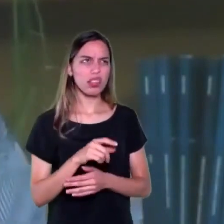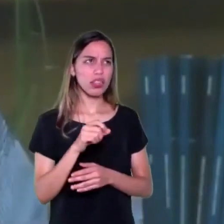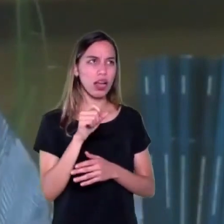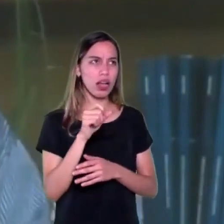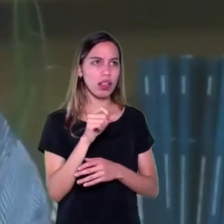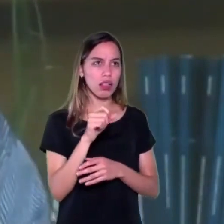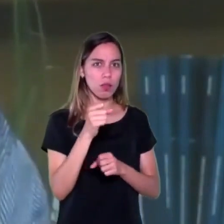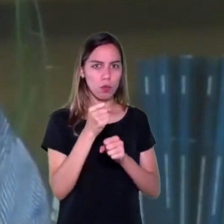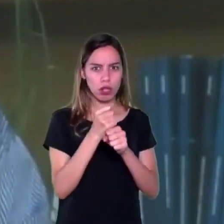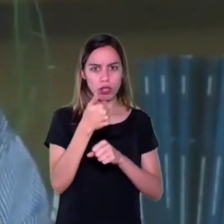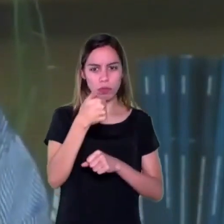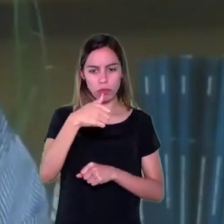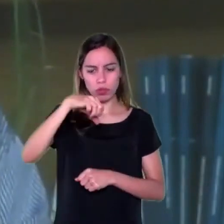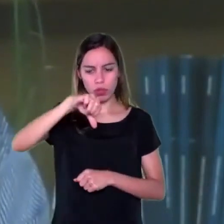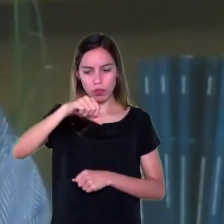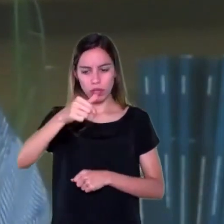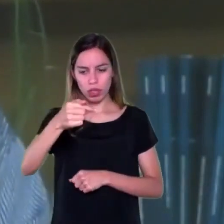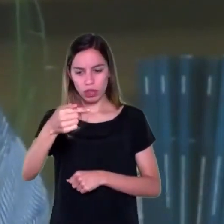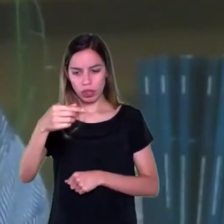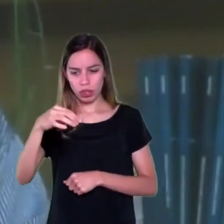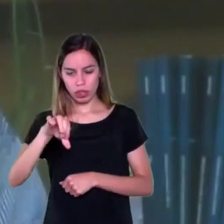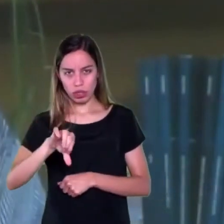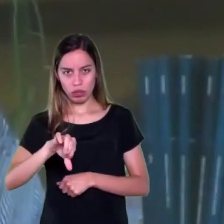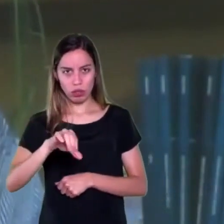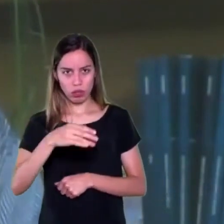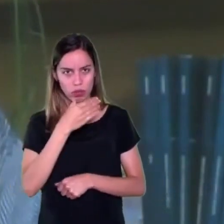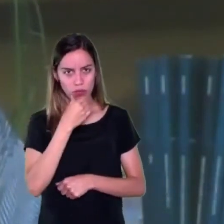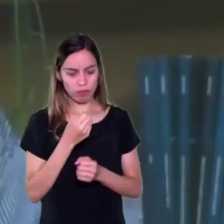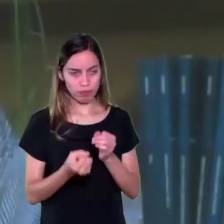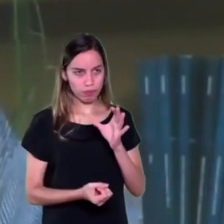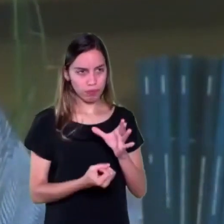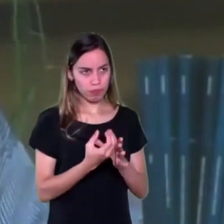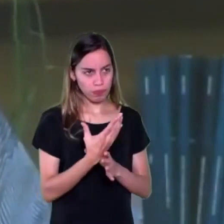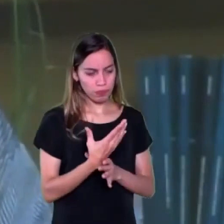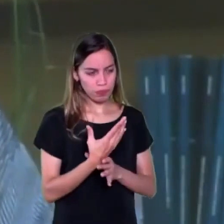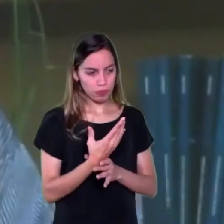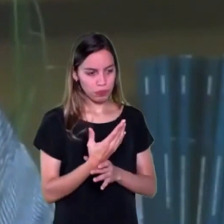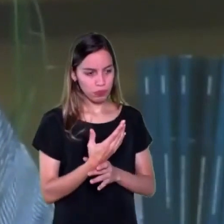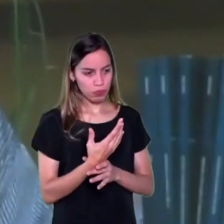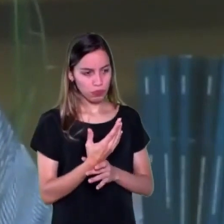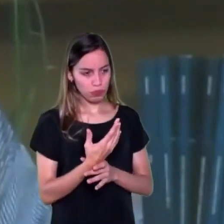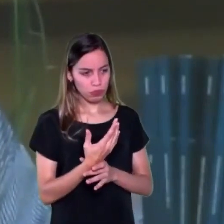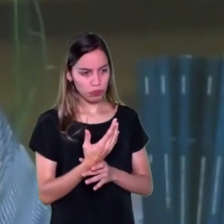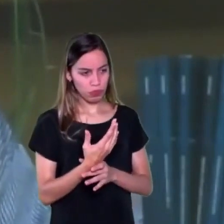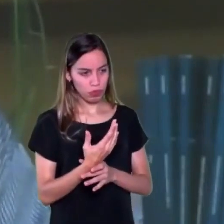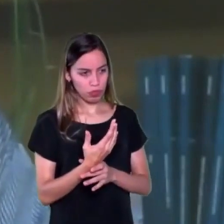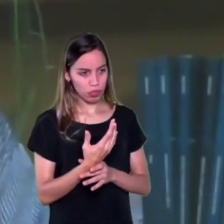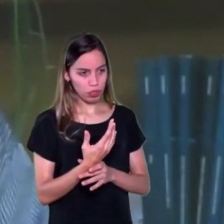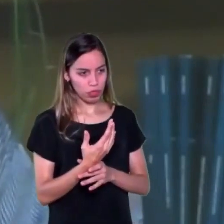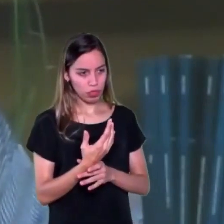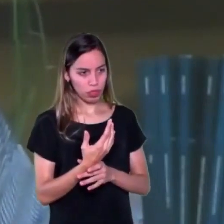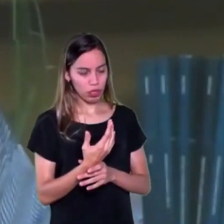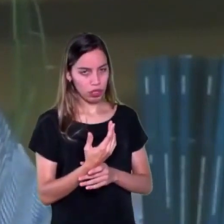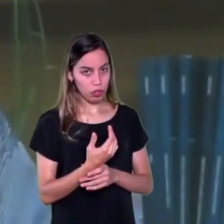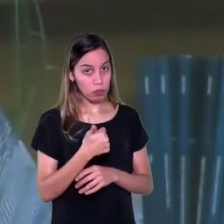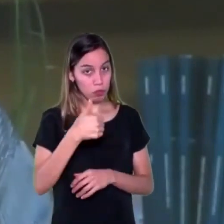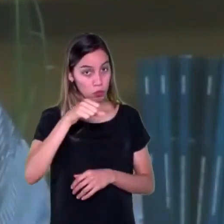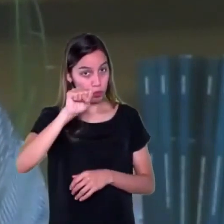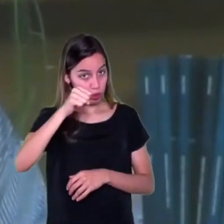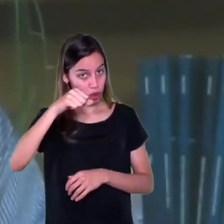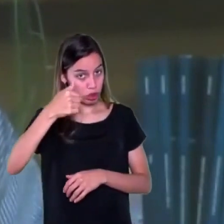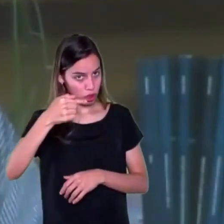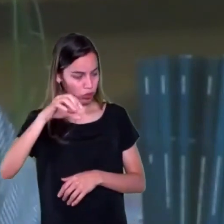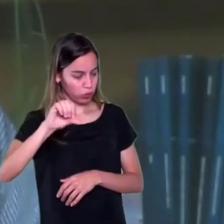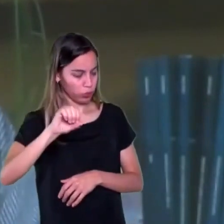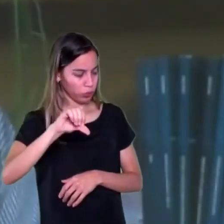1779, e deu início ao povoamento deste arraial. O